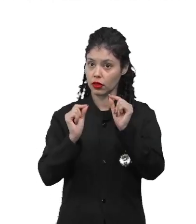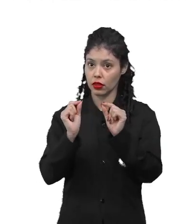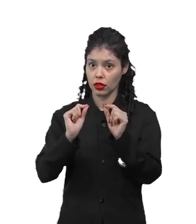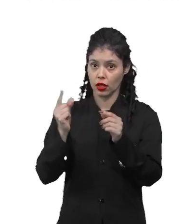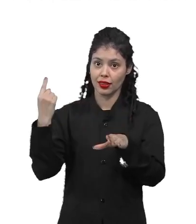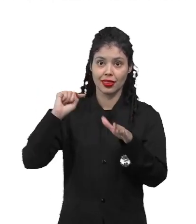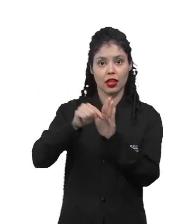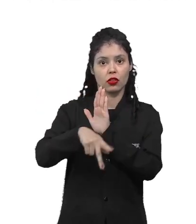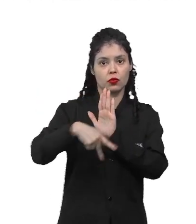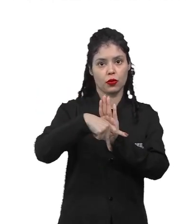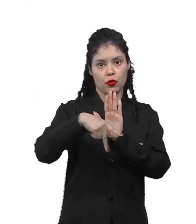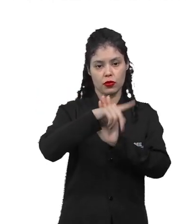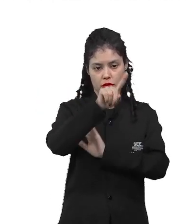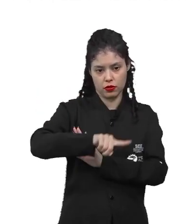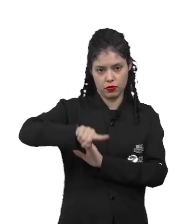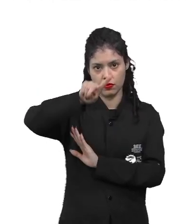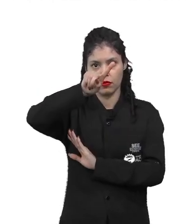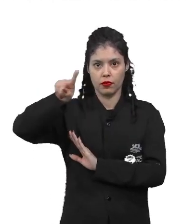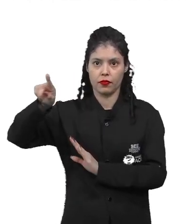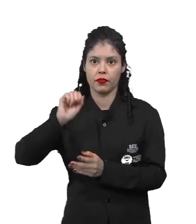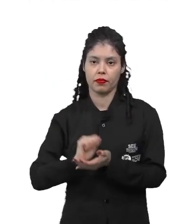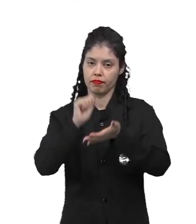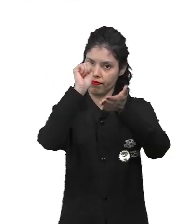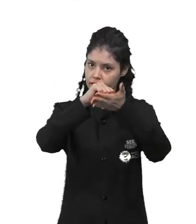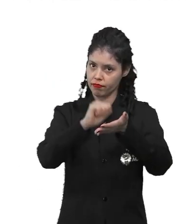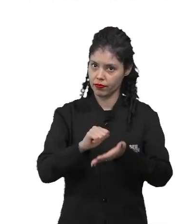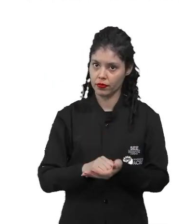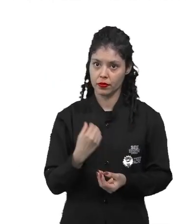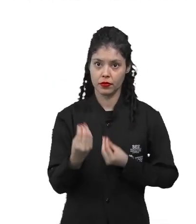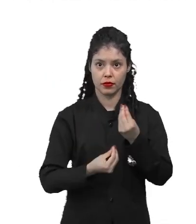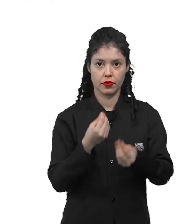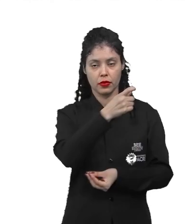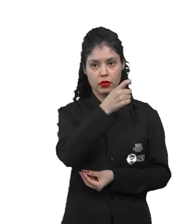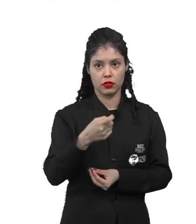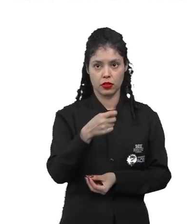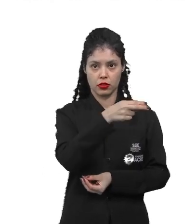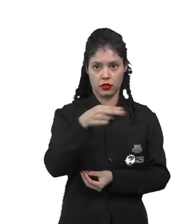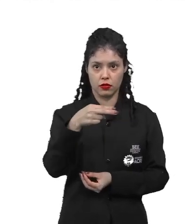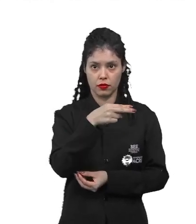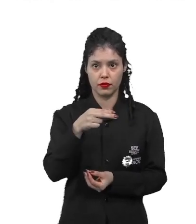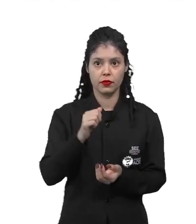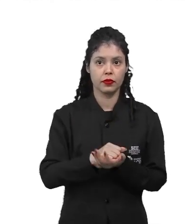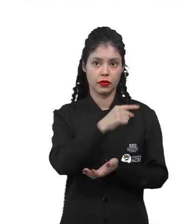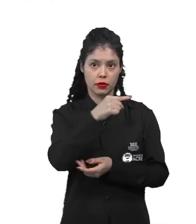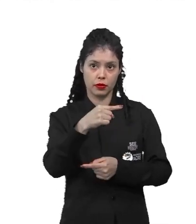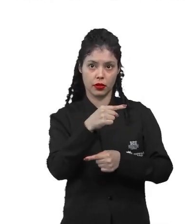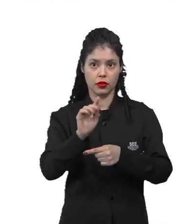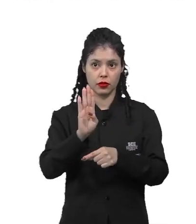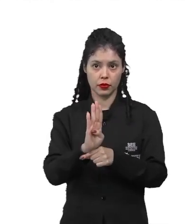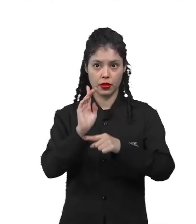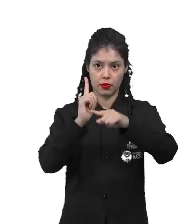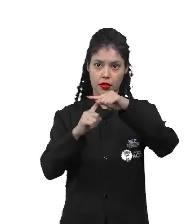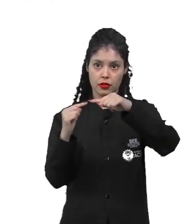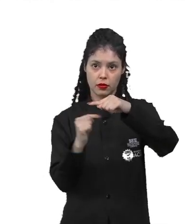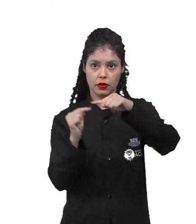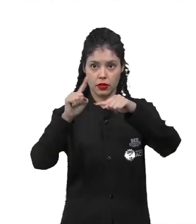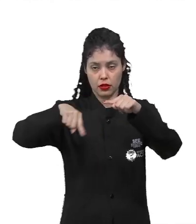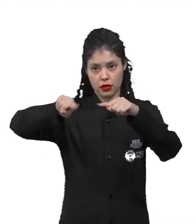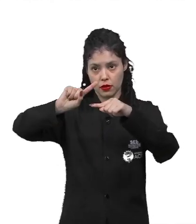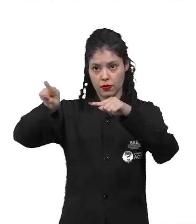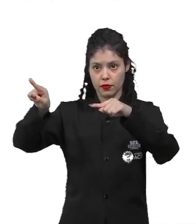colocou dentro da raiz. Ou seja, eu posso descrever isso aqui como x igual a menos b, mais ou